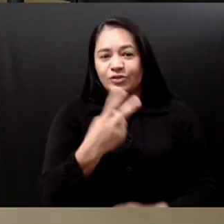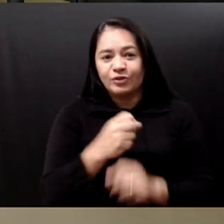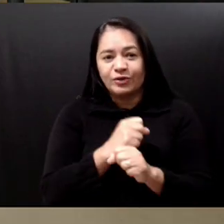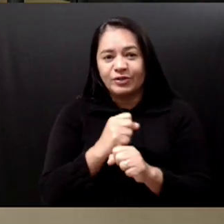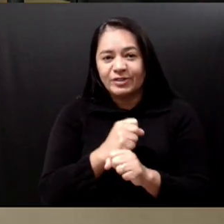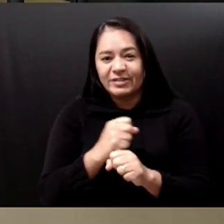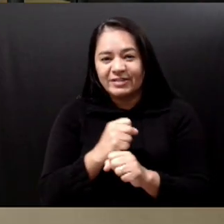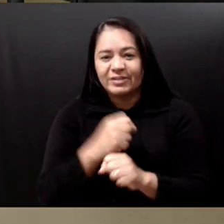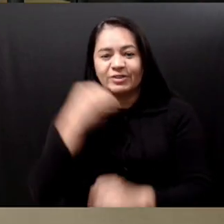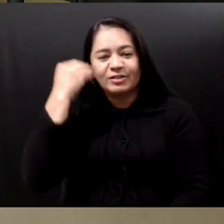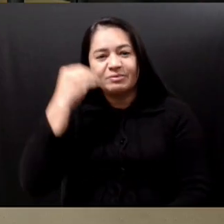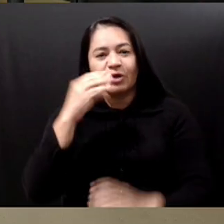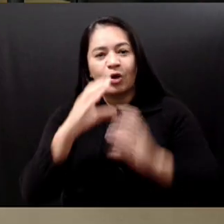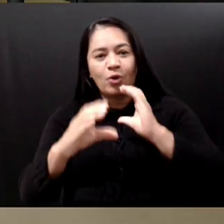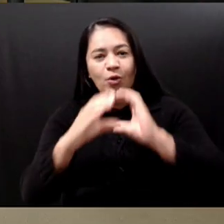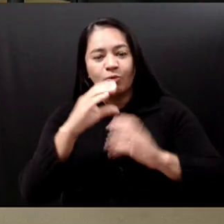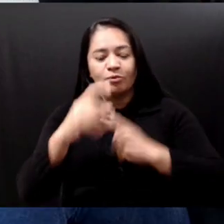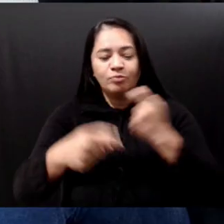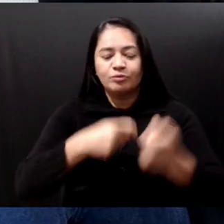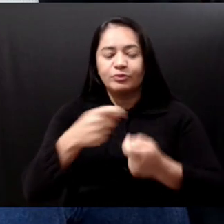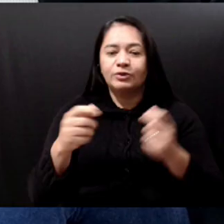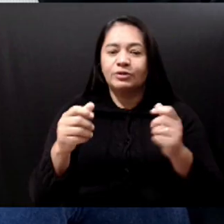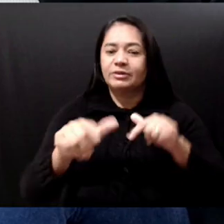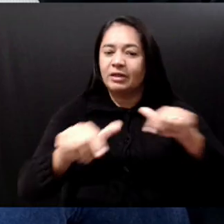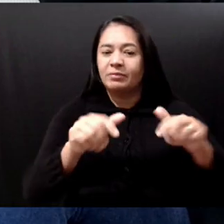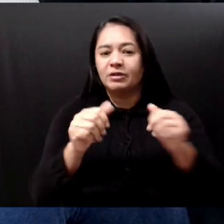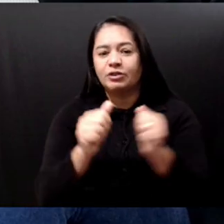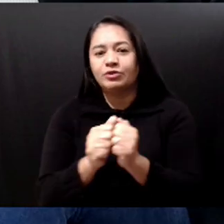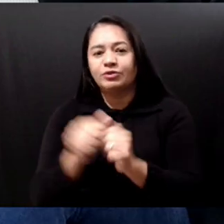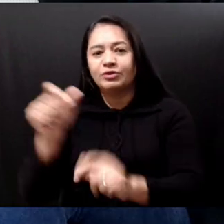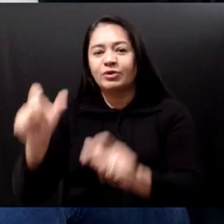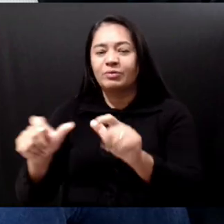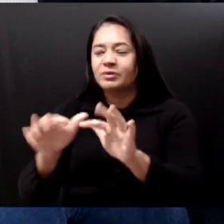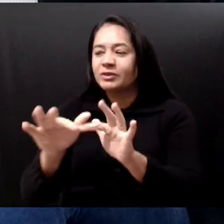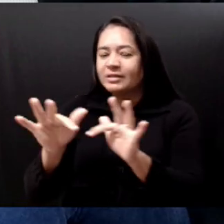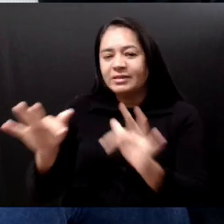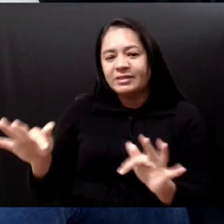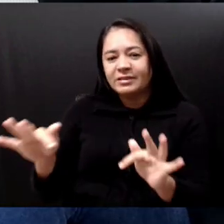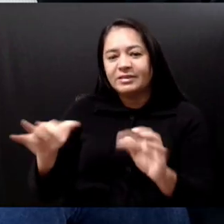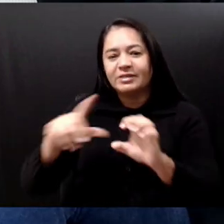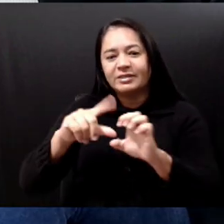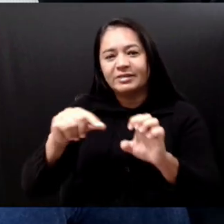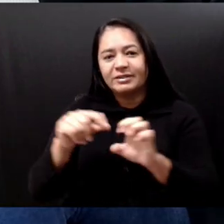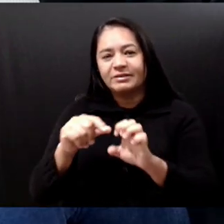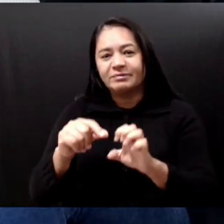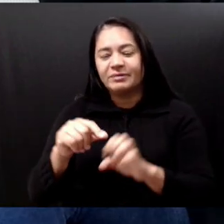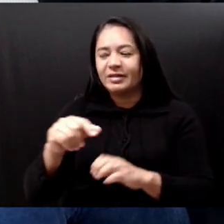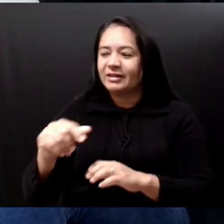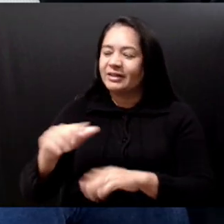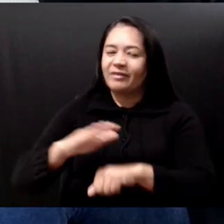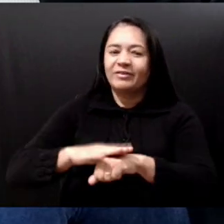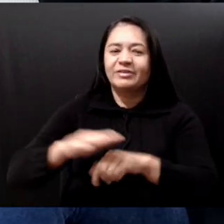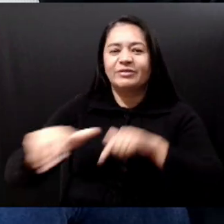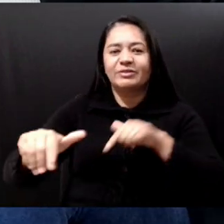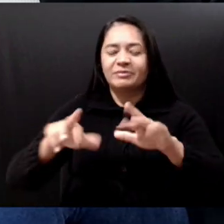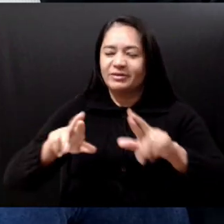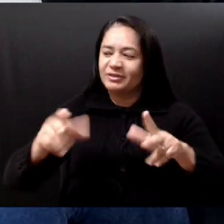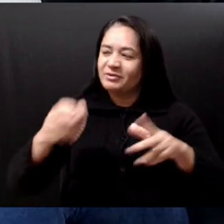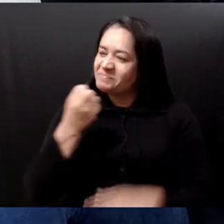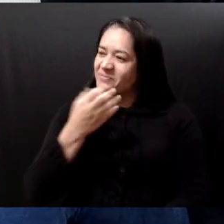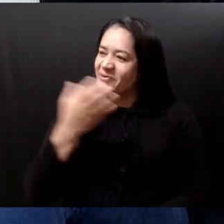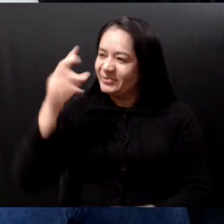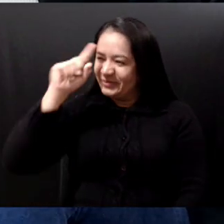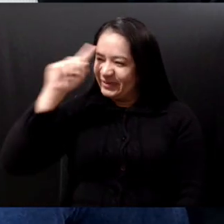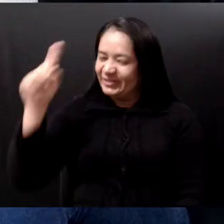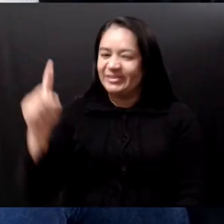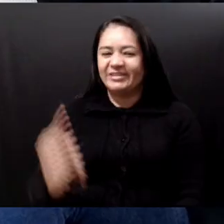diretamente com pequenos empreendedores para fazer a diferença no dia a dia dessas pessoas. Seja bem-vinda, bom dia, Bom dia, Verusca. muito obrigada